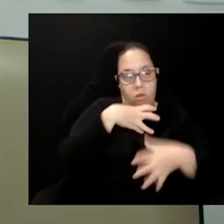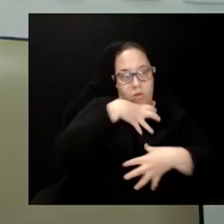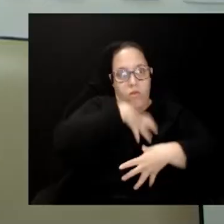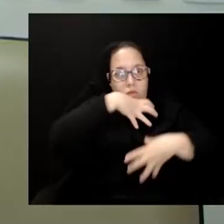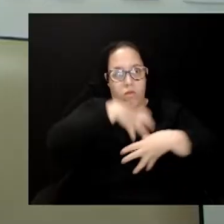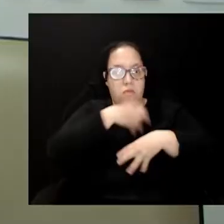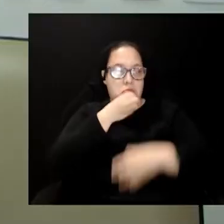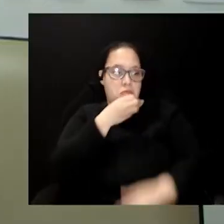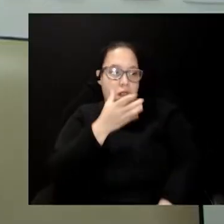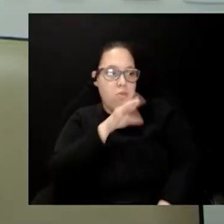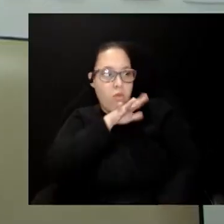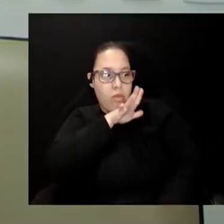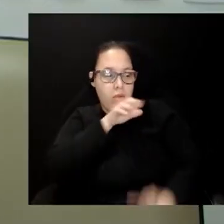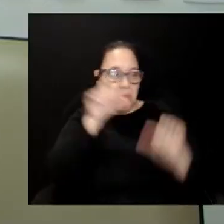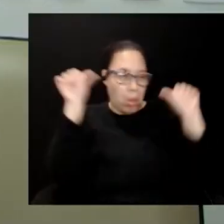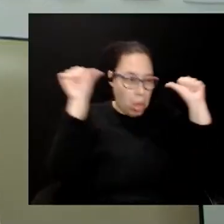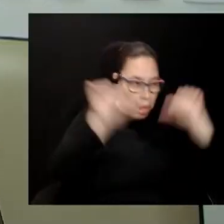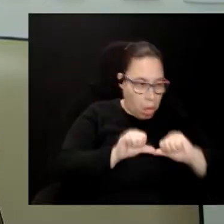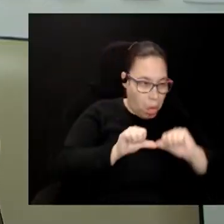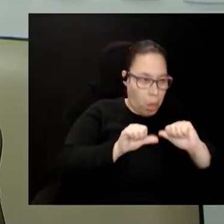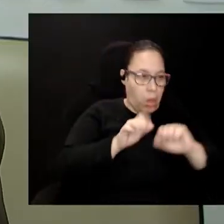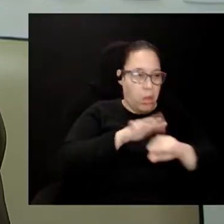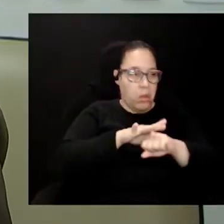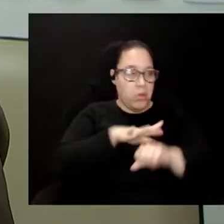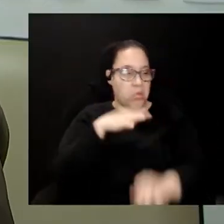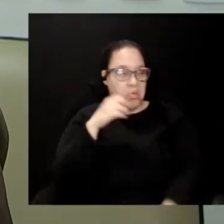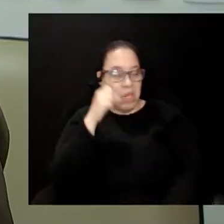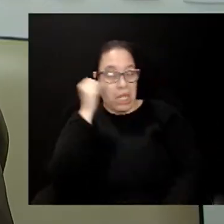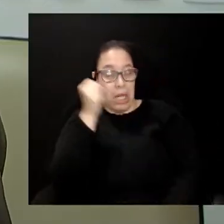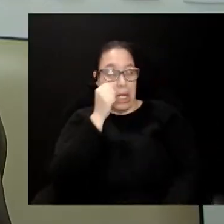se teve alguma reação, enfim. Então,